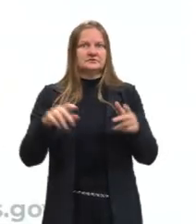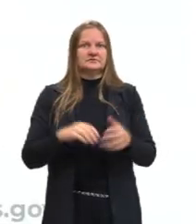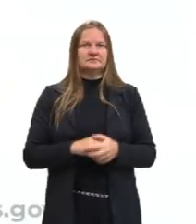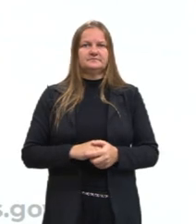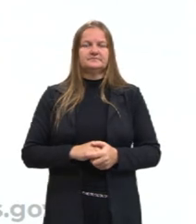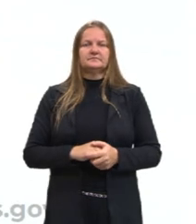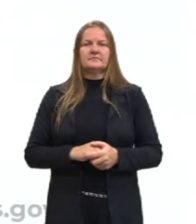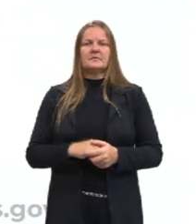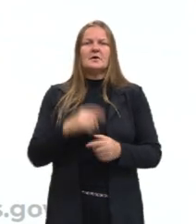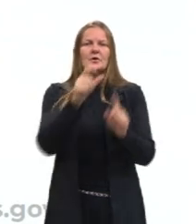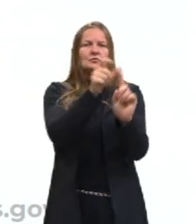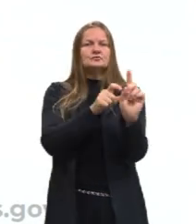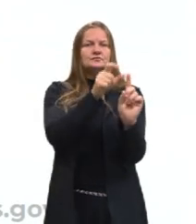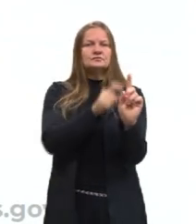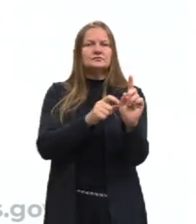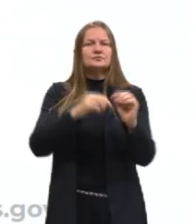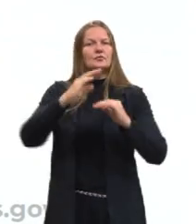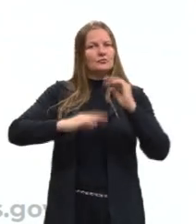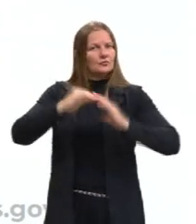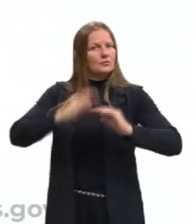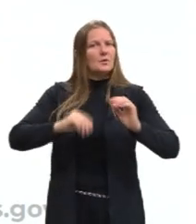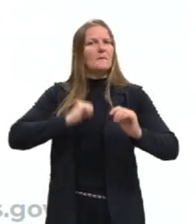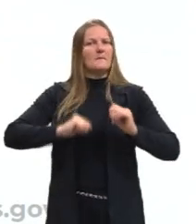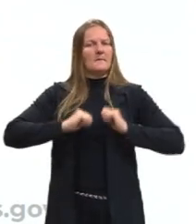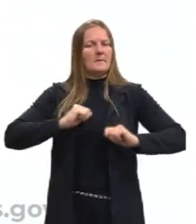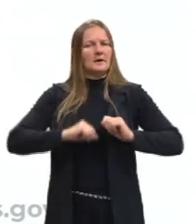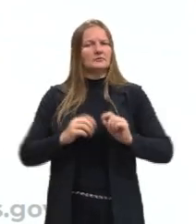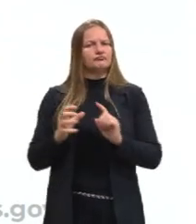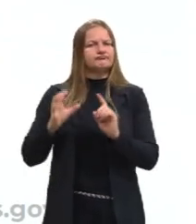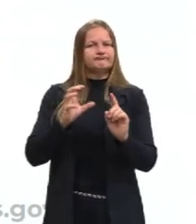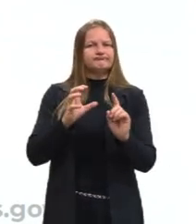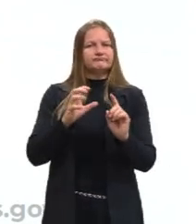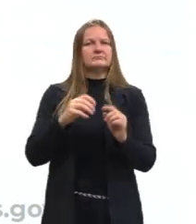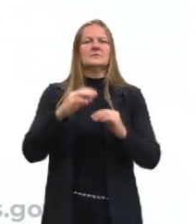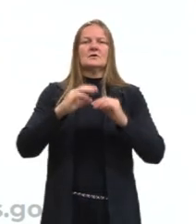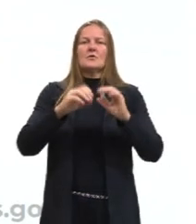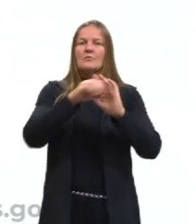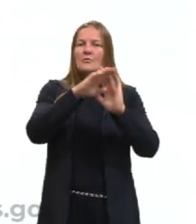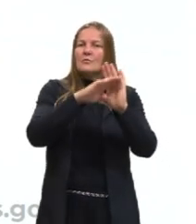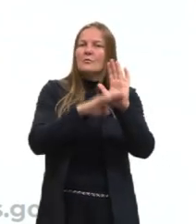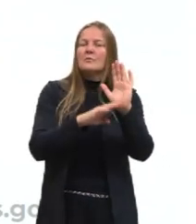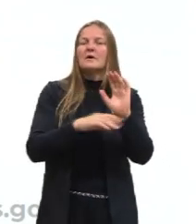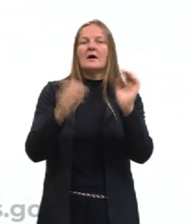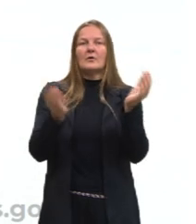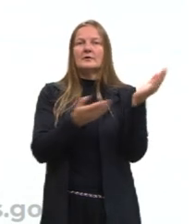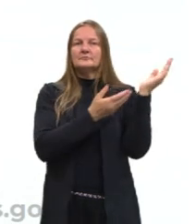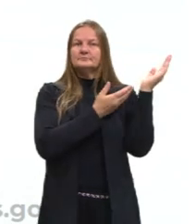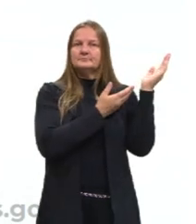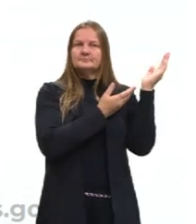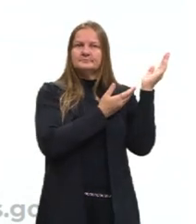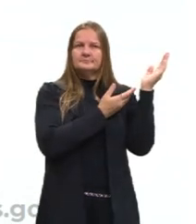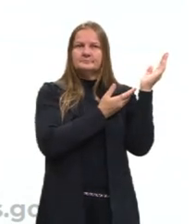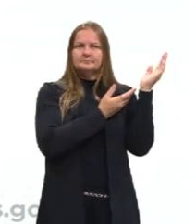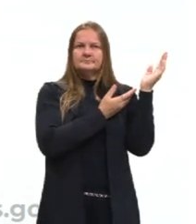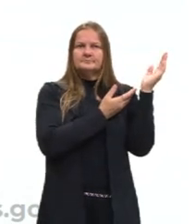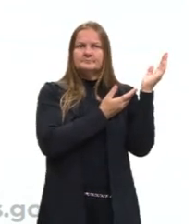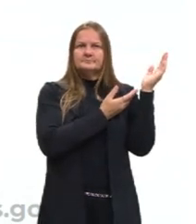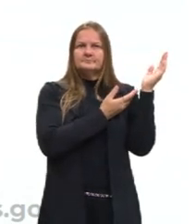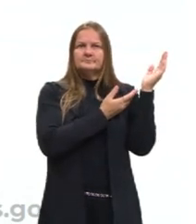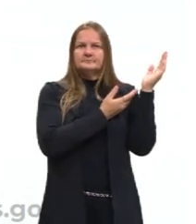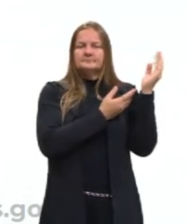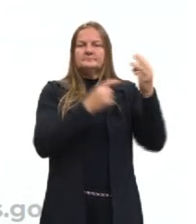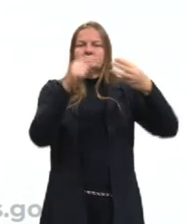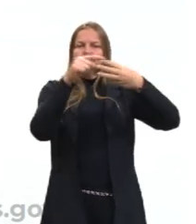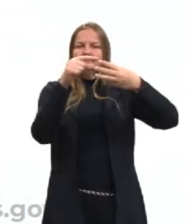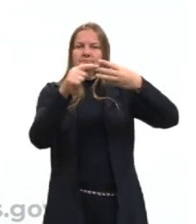indivíduos como atores esses atores agem de acordo com essas categorias que nós vamos ver agora que são essas